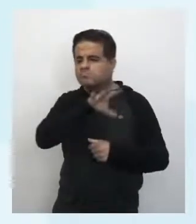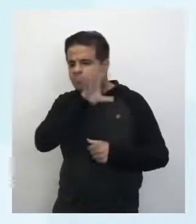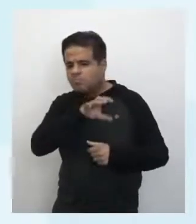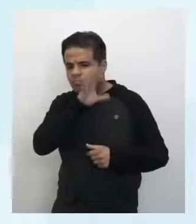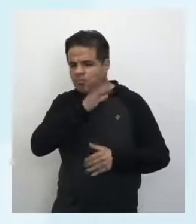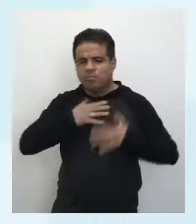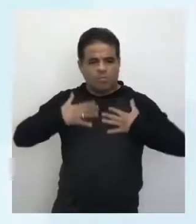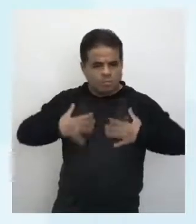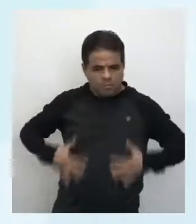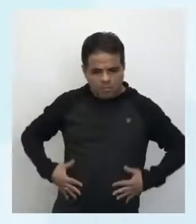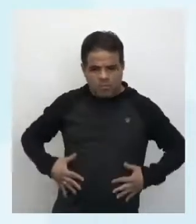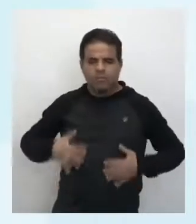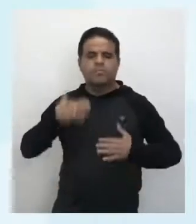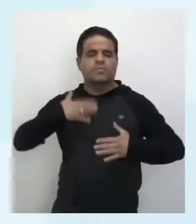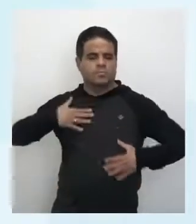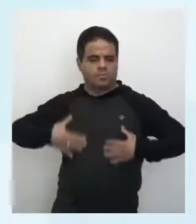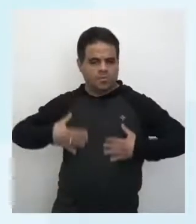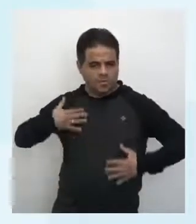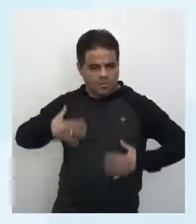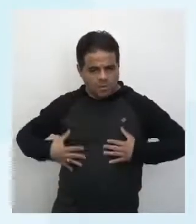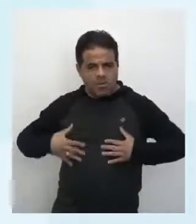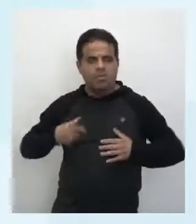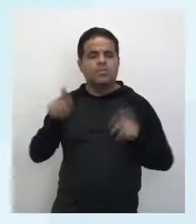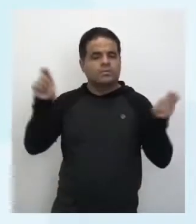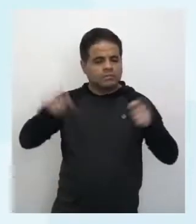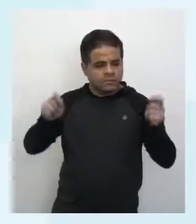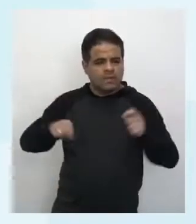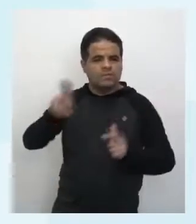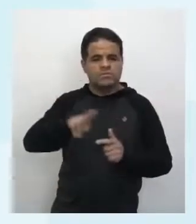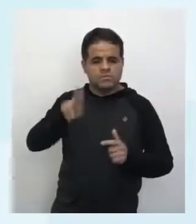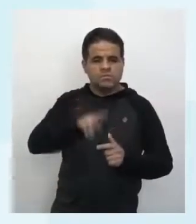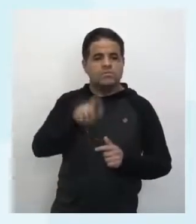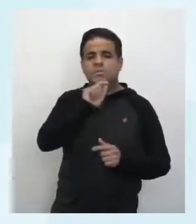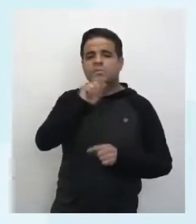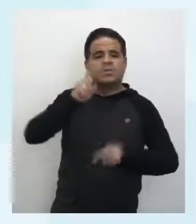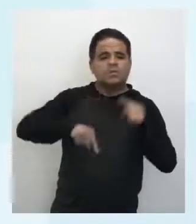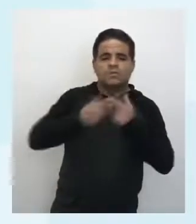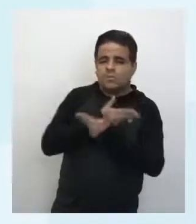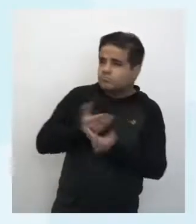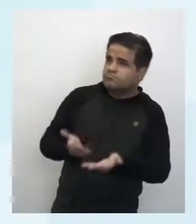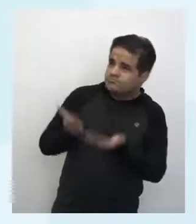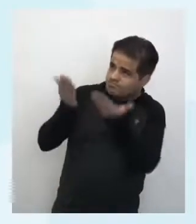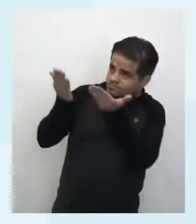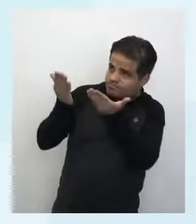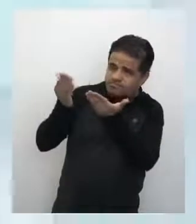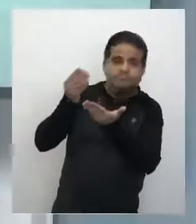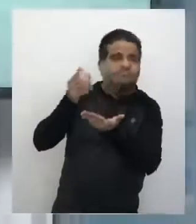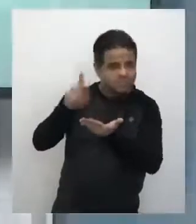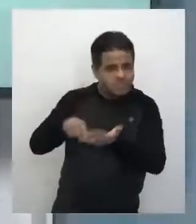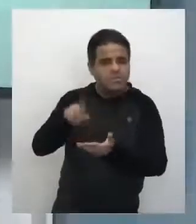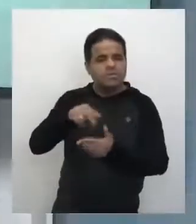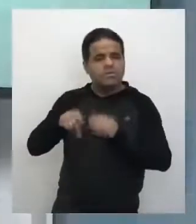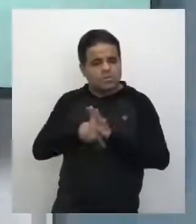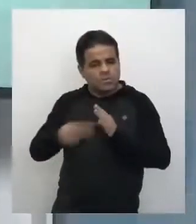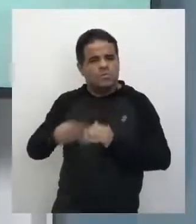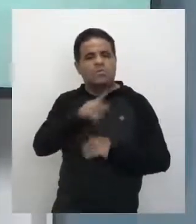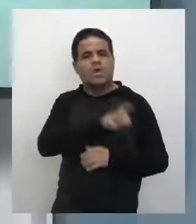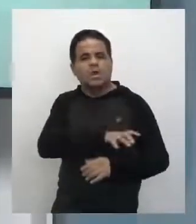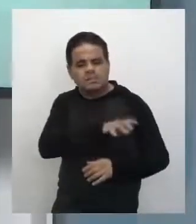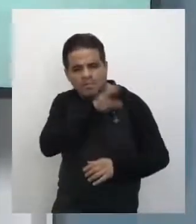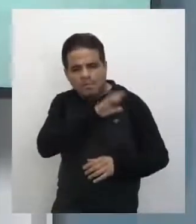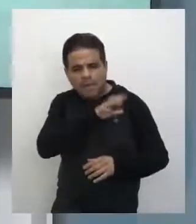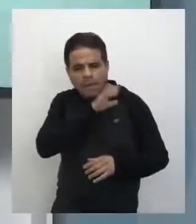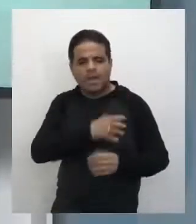corpo humano. Então aí você já tem uma primeira utilização de recursos dos animais ou